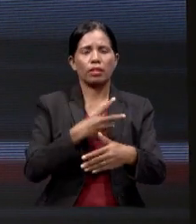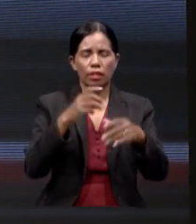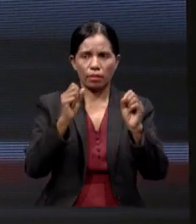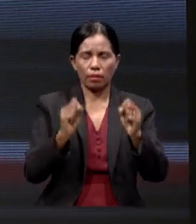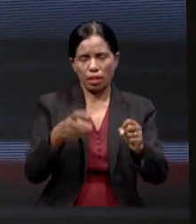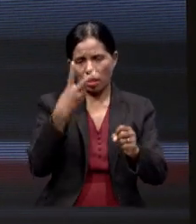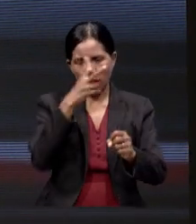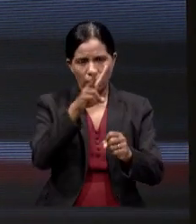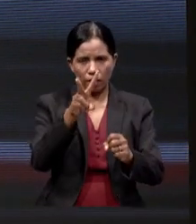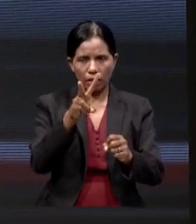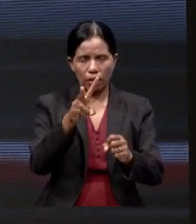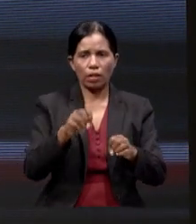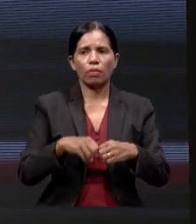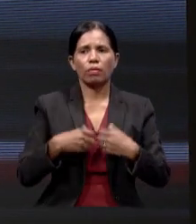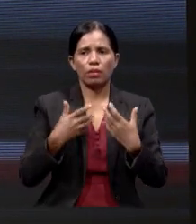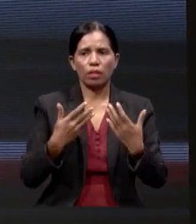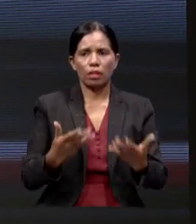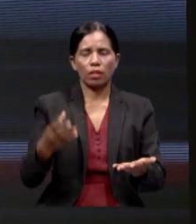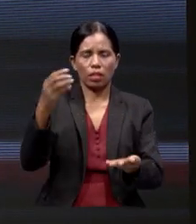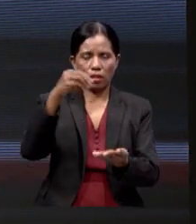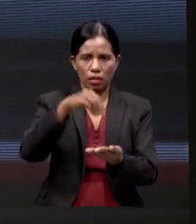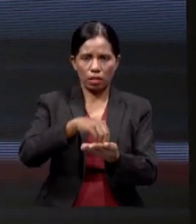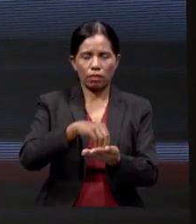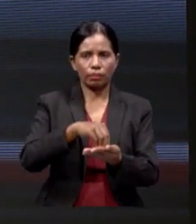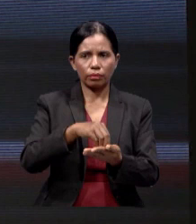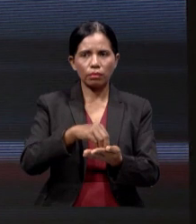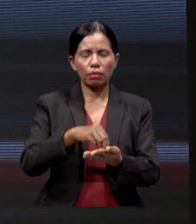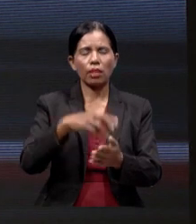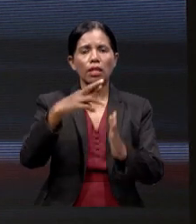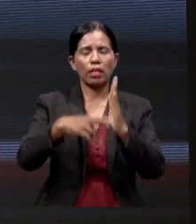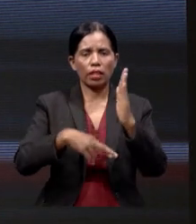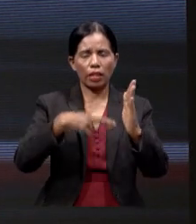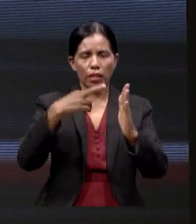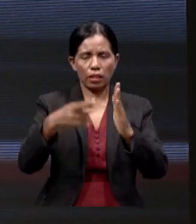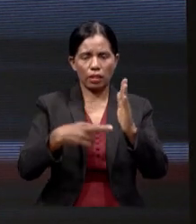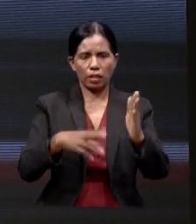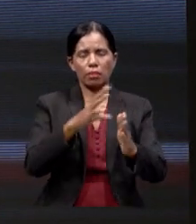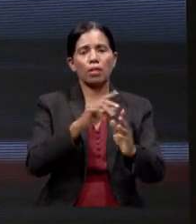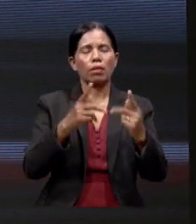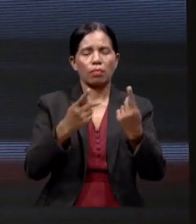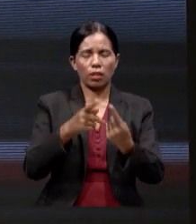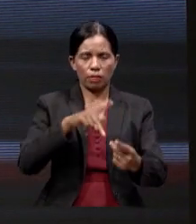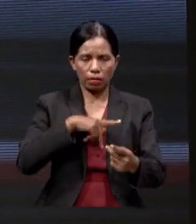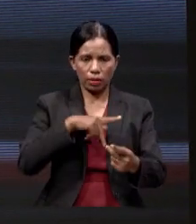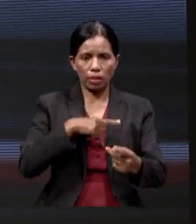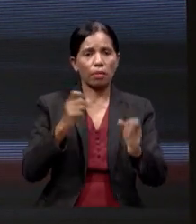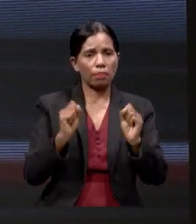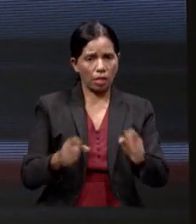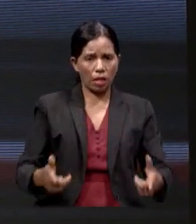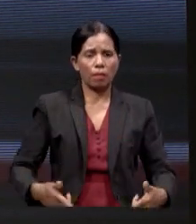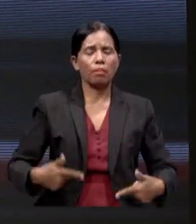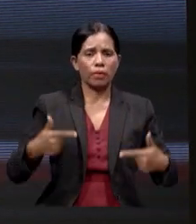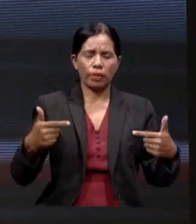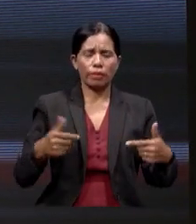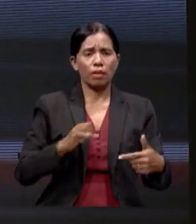are oinsa tu kria regulamentos facilita setor privado sir nebe le mori sa fo exemplo ki kuan